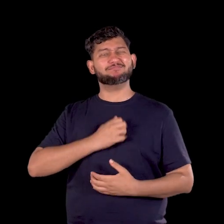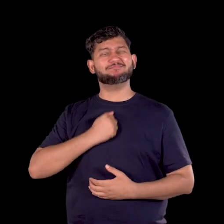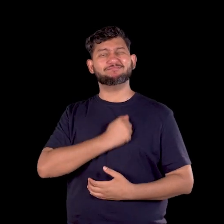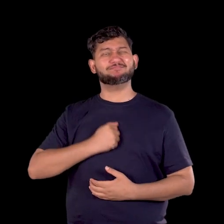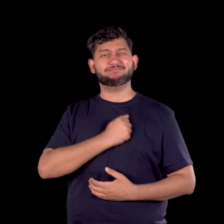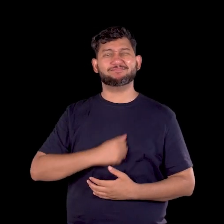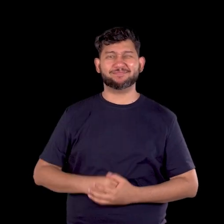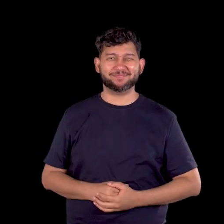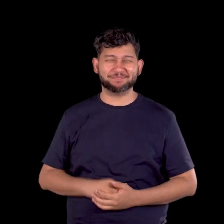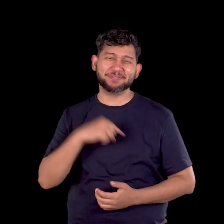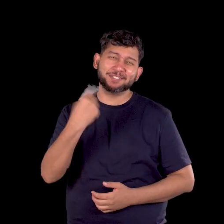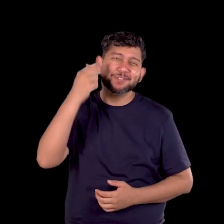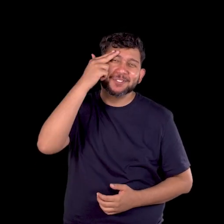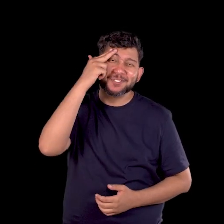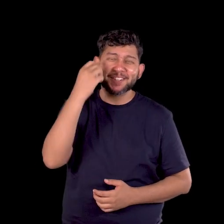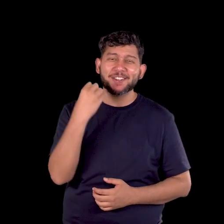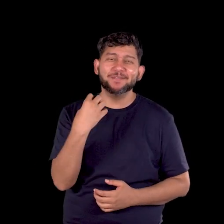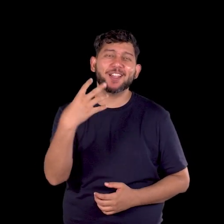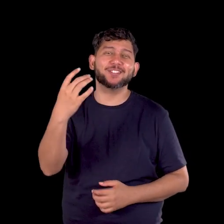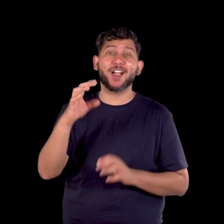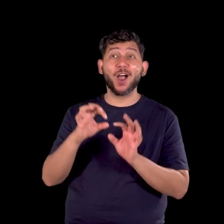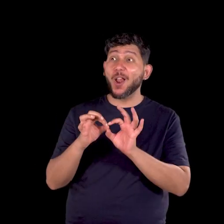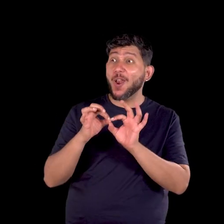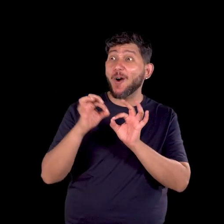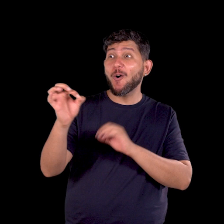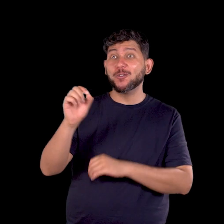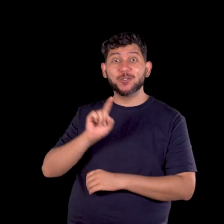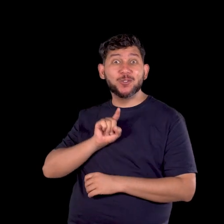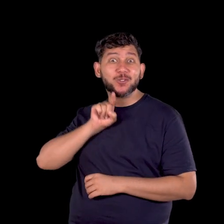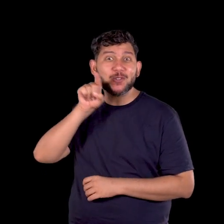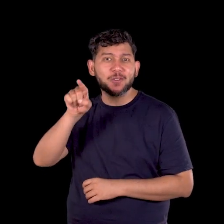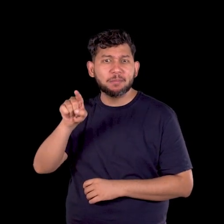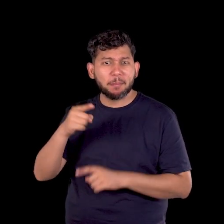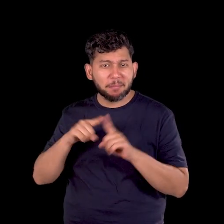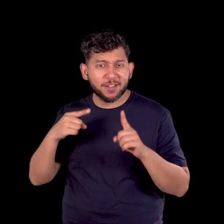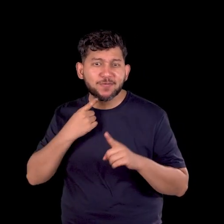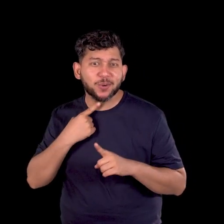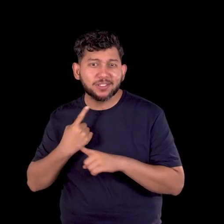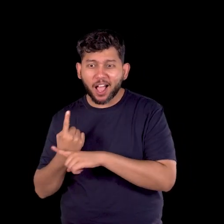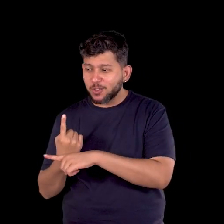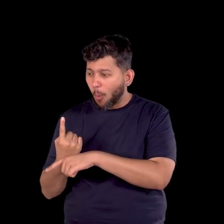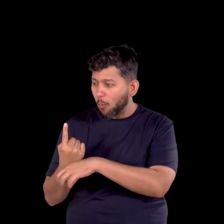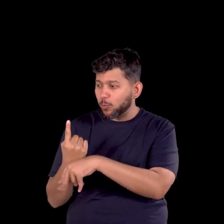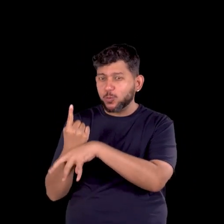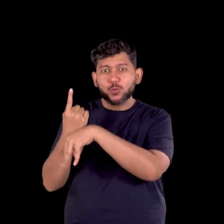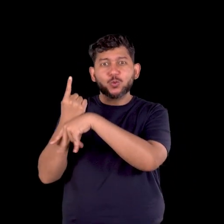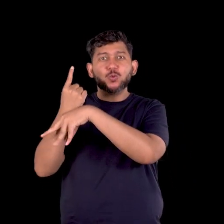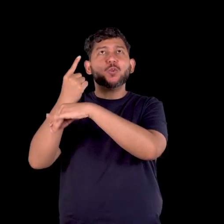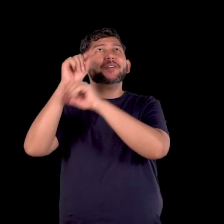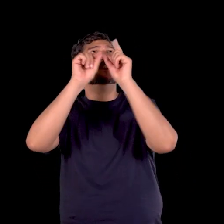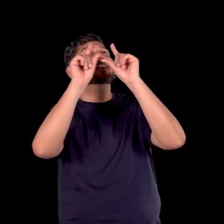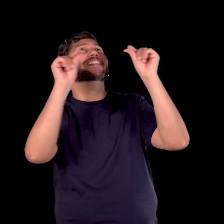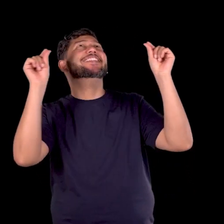e saudades em quem utilizou seus serviços. Sonhamos viajar cada vez para mais longe e chegar ao